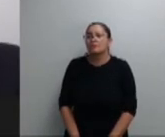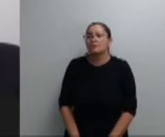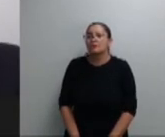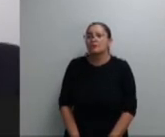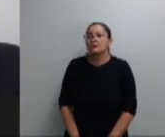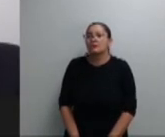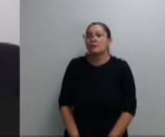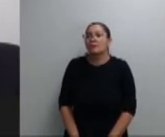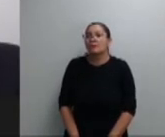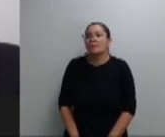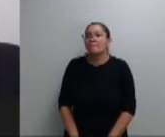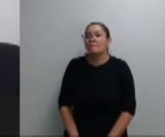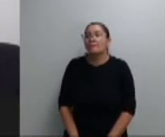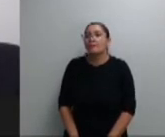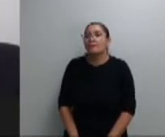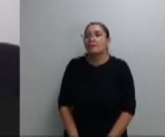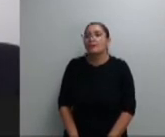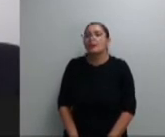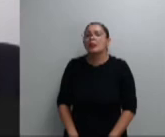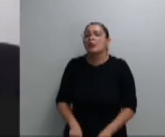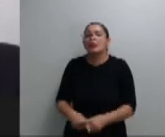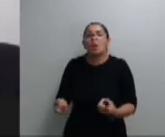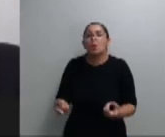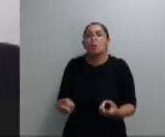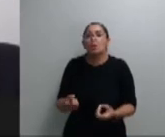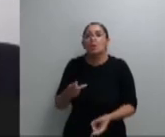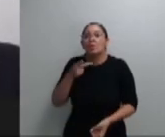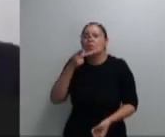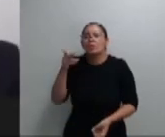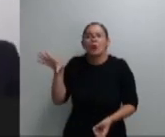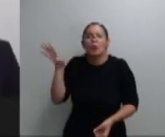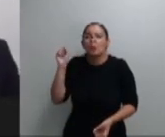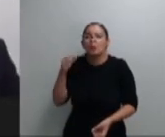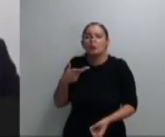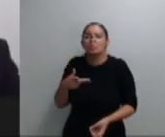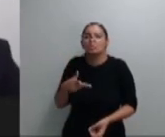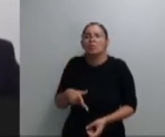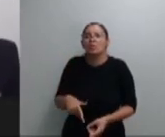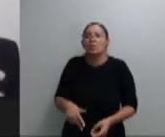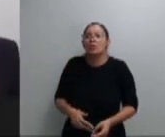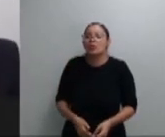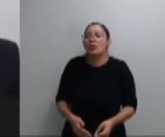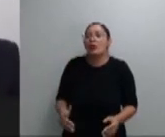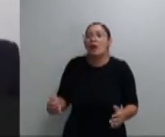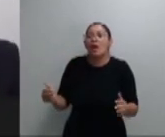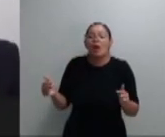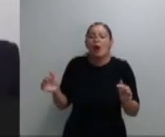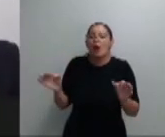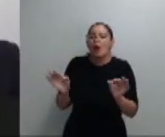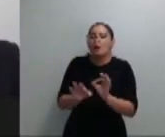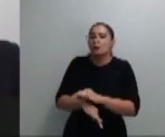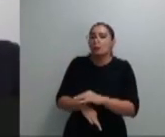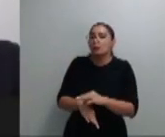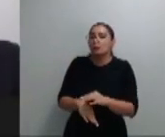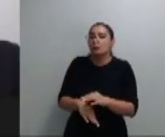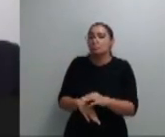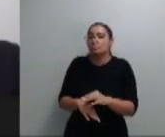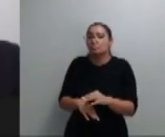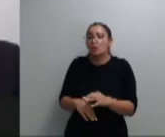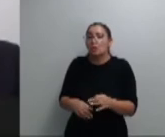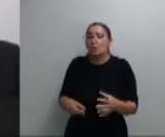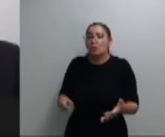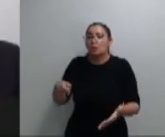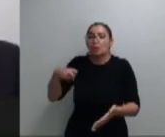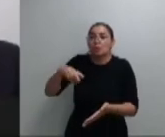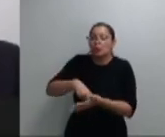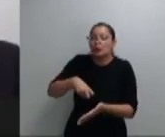ouvida porque o juiz acha que não precisa então ninguém falou por ele ele terminou sendo sendo condenado sem ter